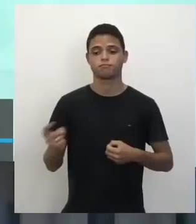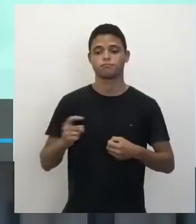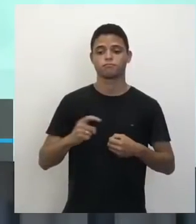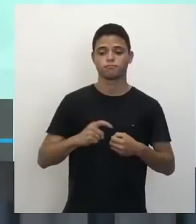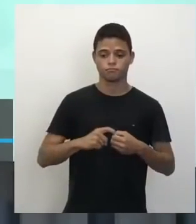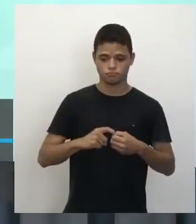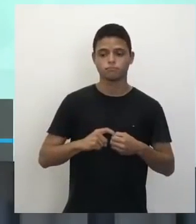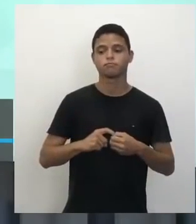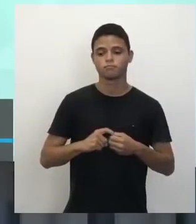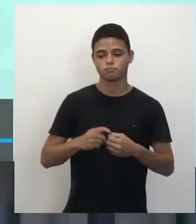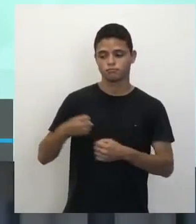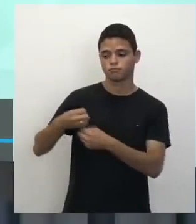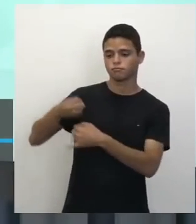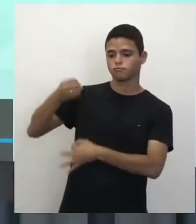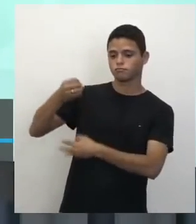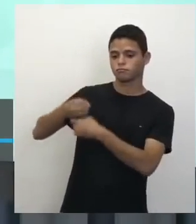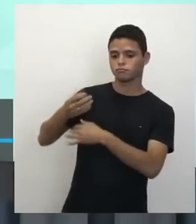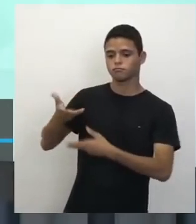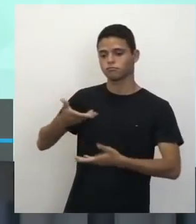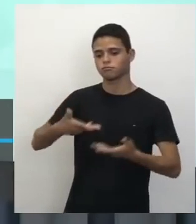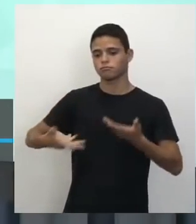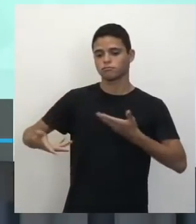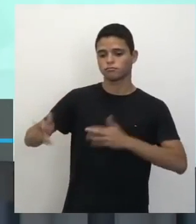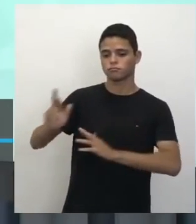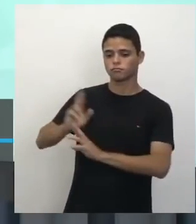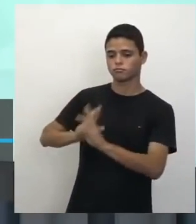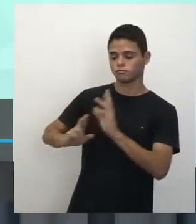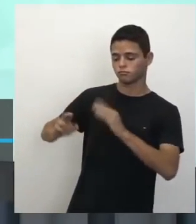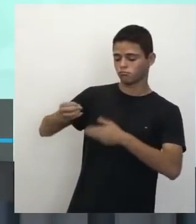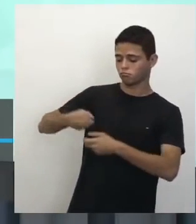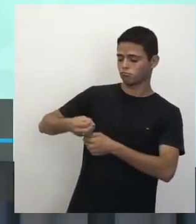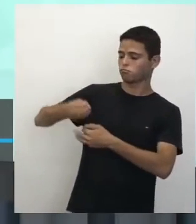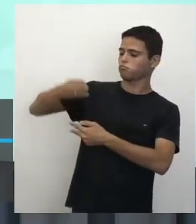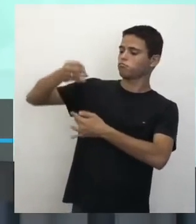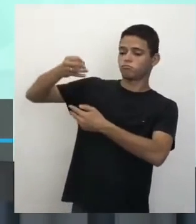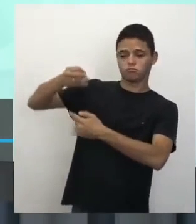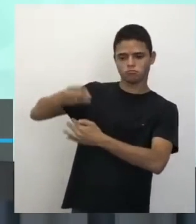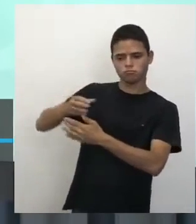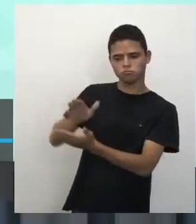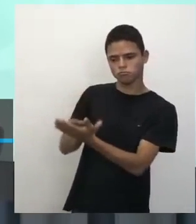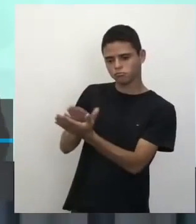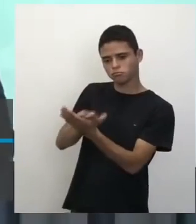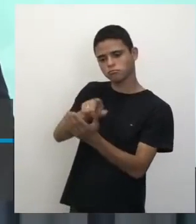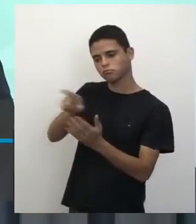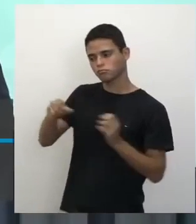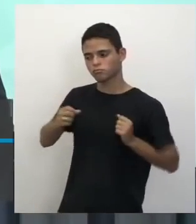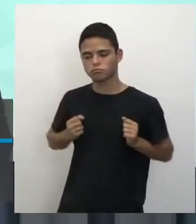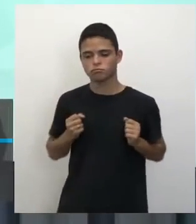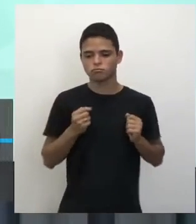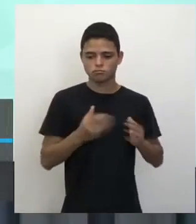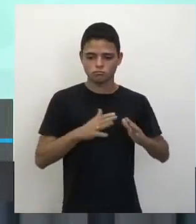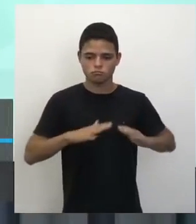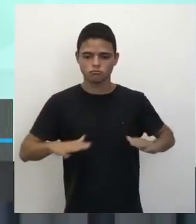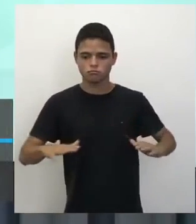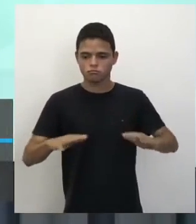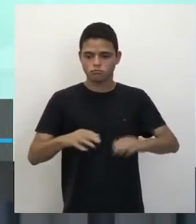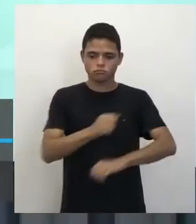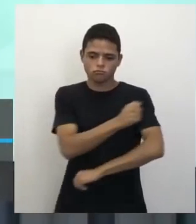voltamos para a interação. As respostas estão subindo. Parabéns pela participação de todos